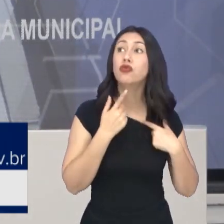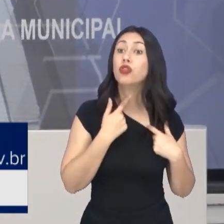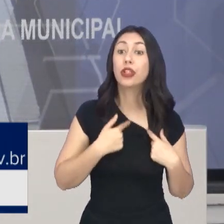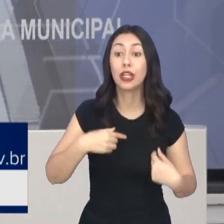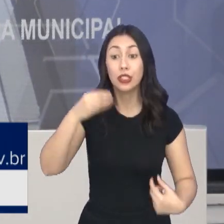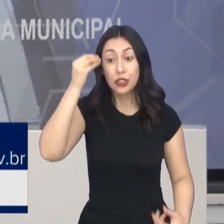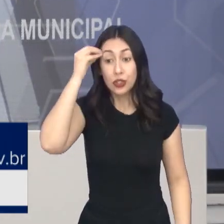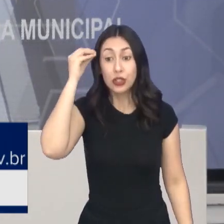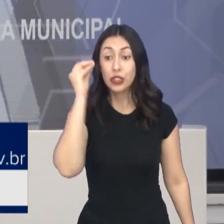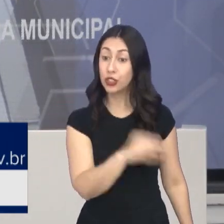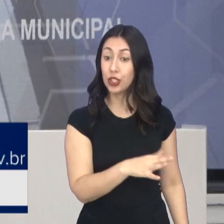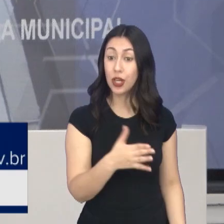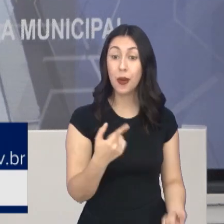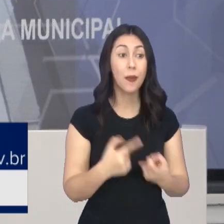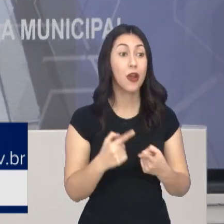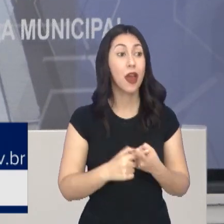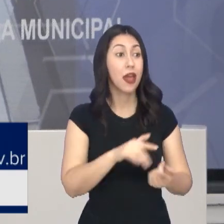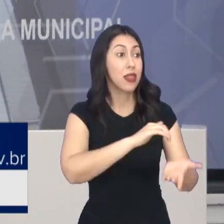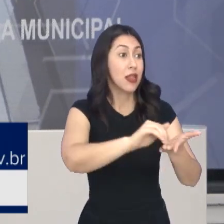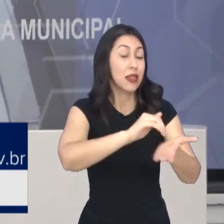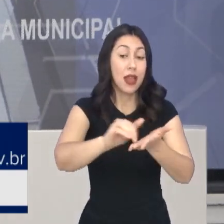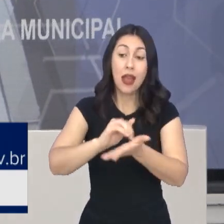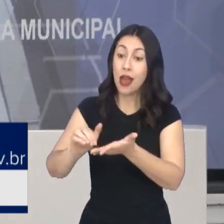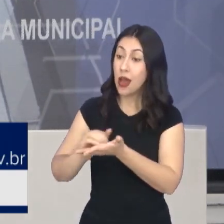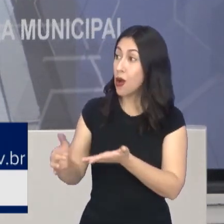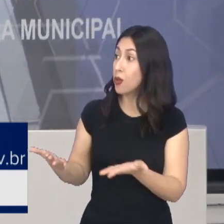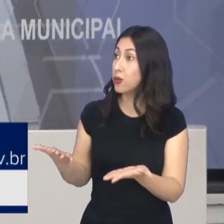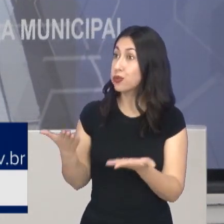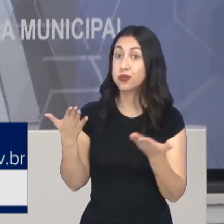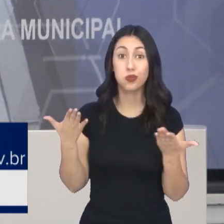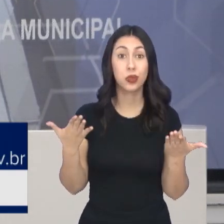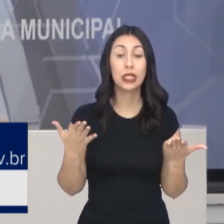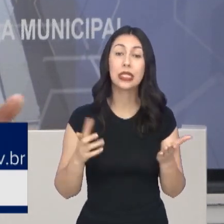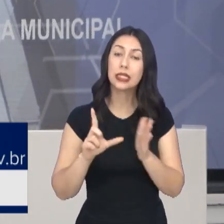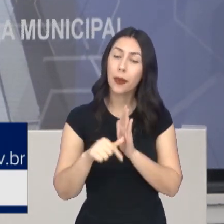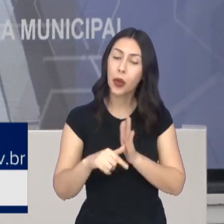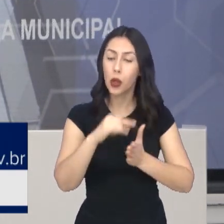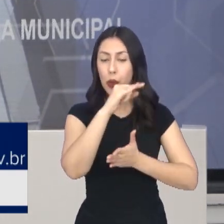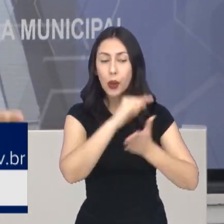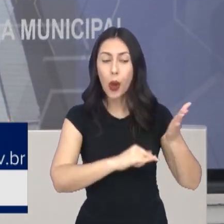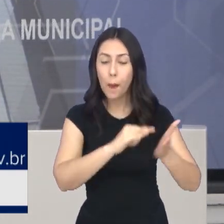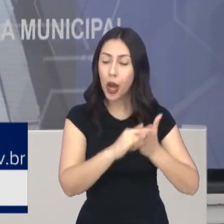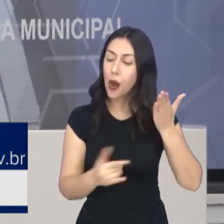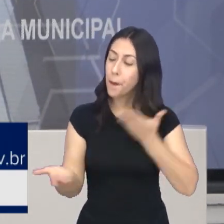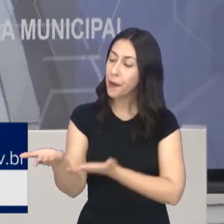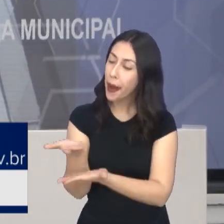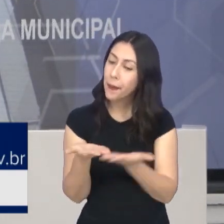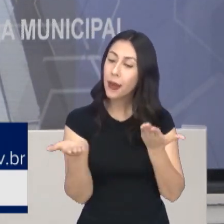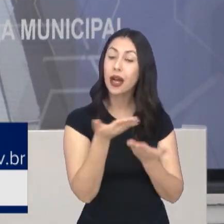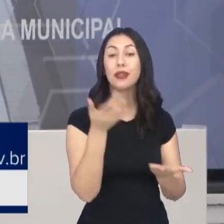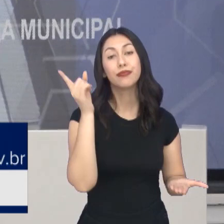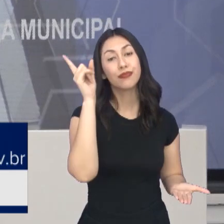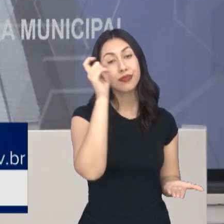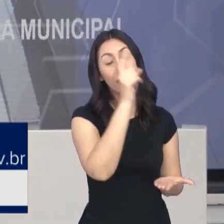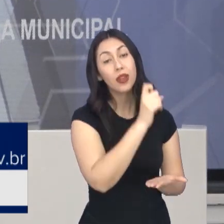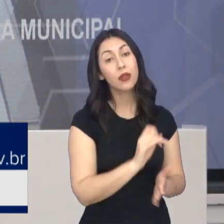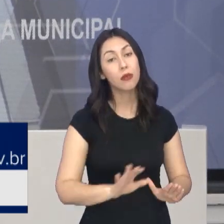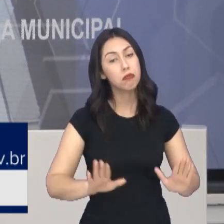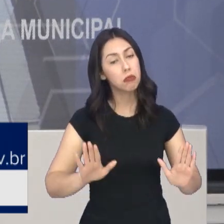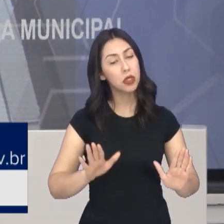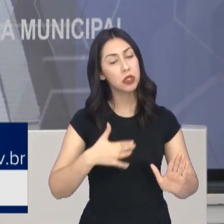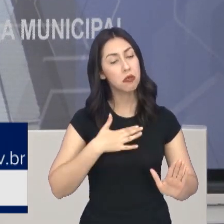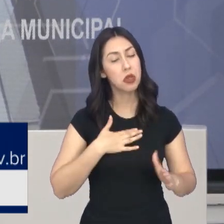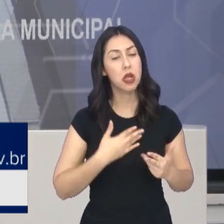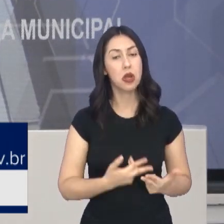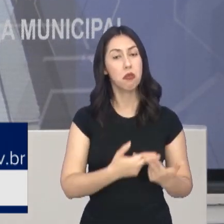quanto é secretaria, e depois que a gente entende essa questão dos trâmites de documentos, as dificuldades que é, mas da minha parte, da parte